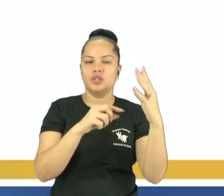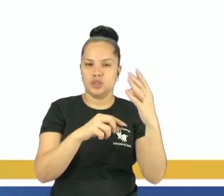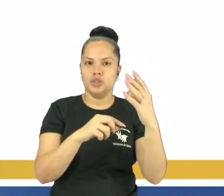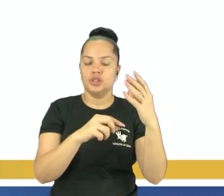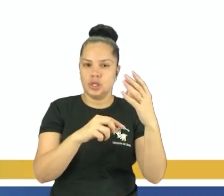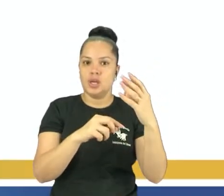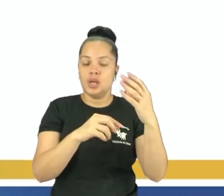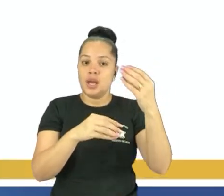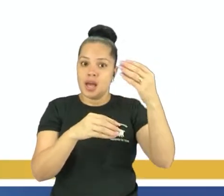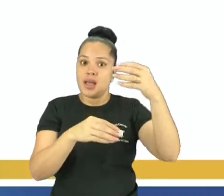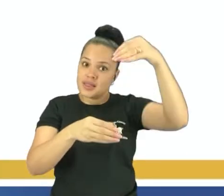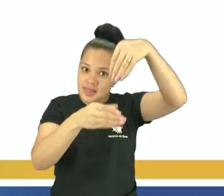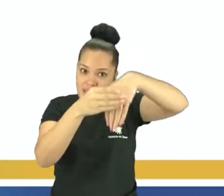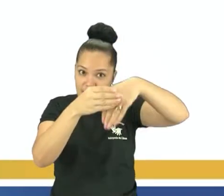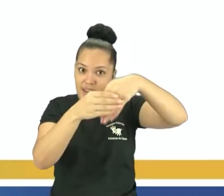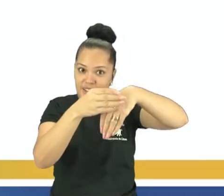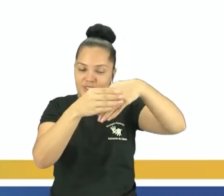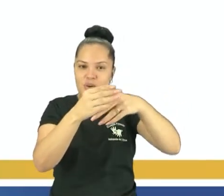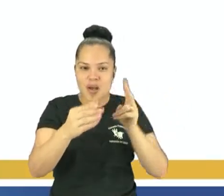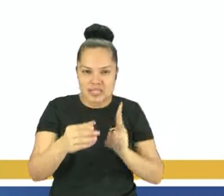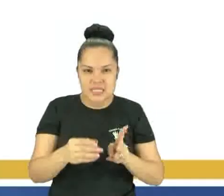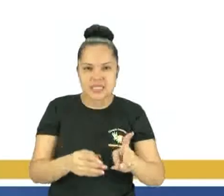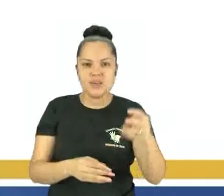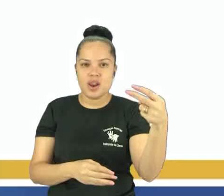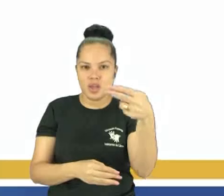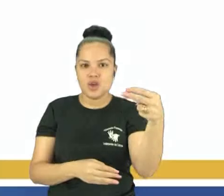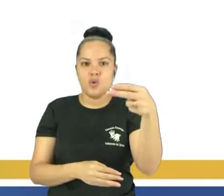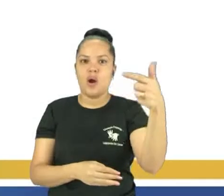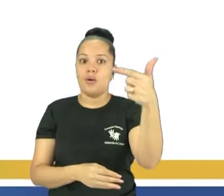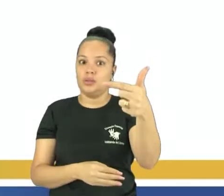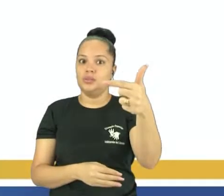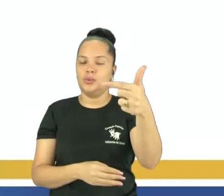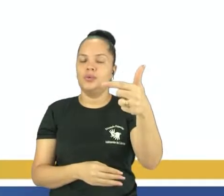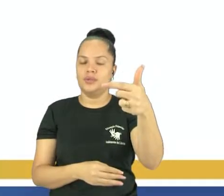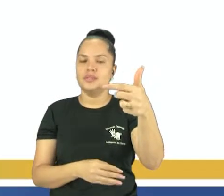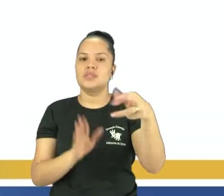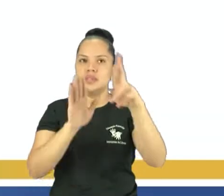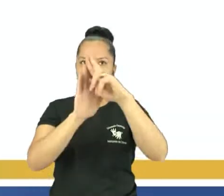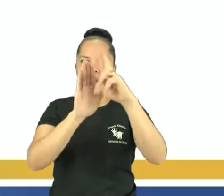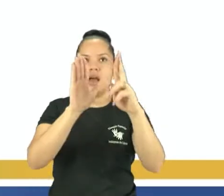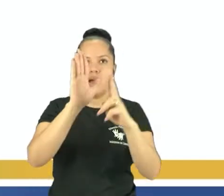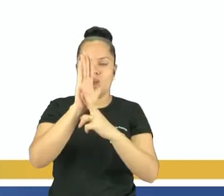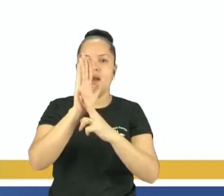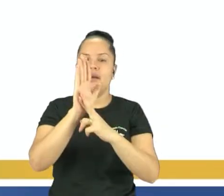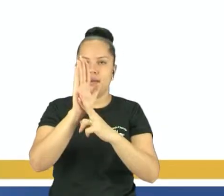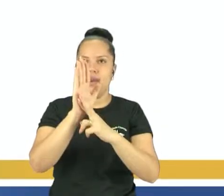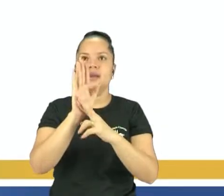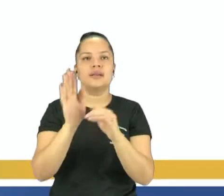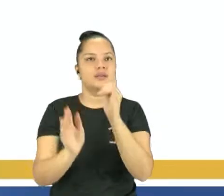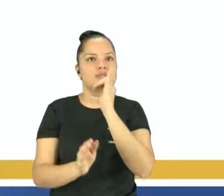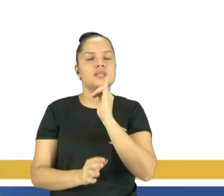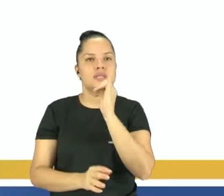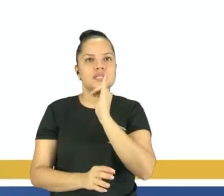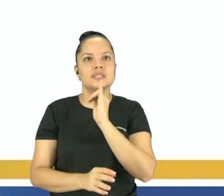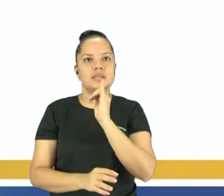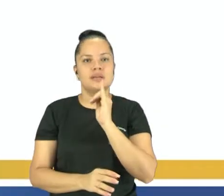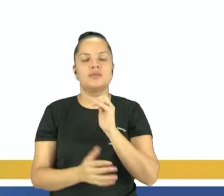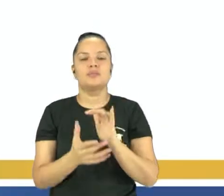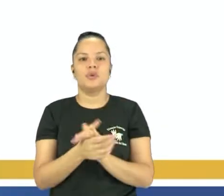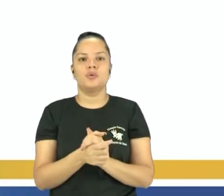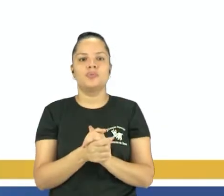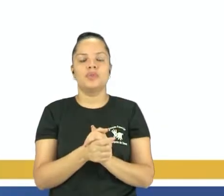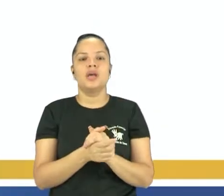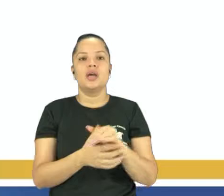de lados do polígono é sempre igual a 2, certo? Então, nós concluímos que, quando um polígono tem 3 lados, a soma dos seus